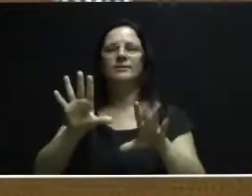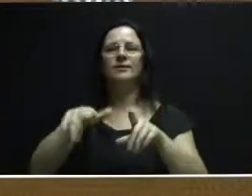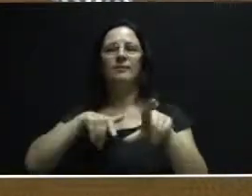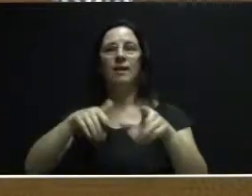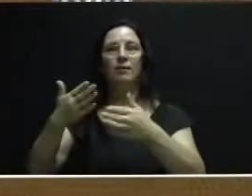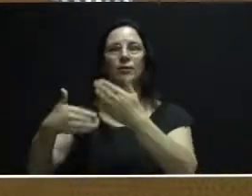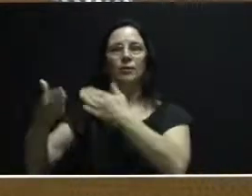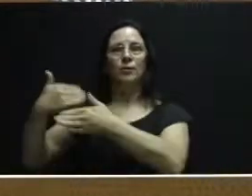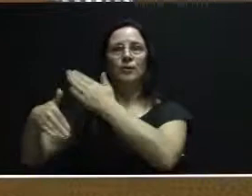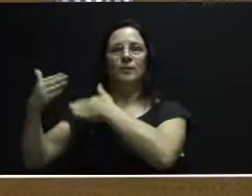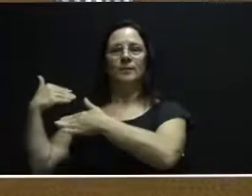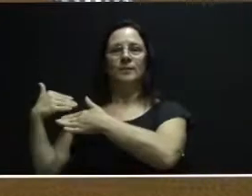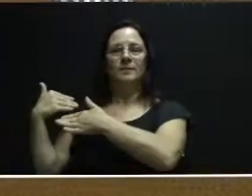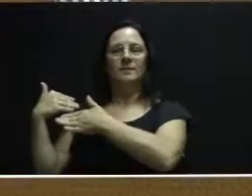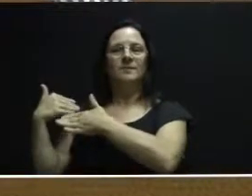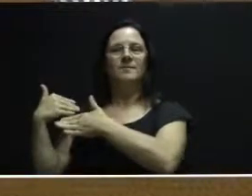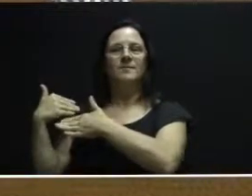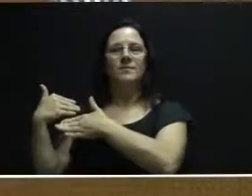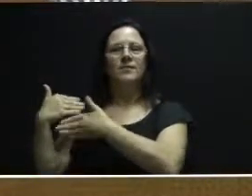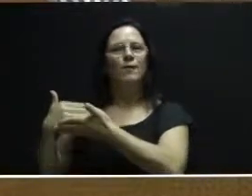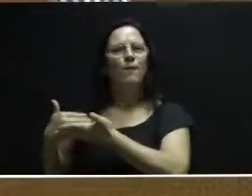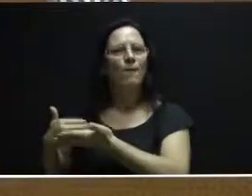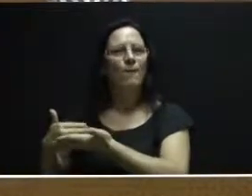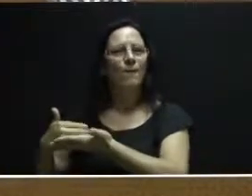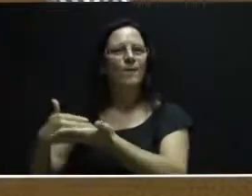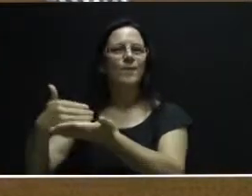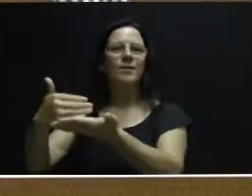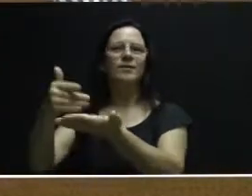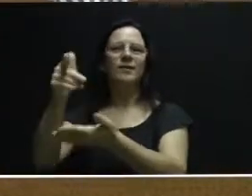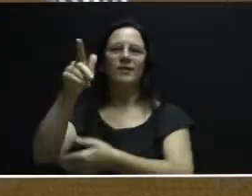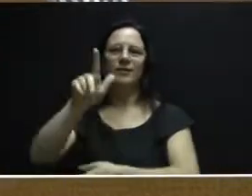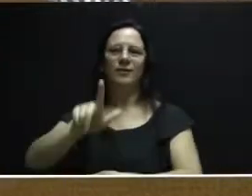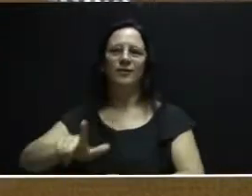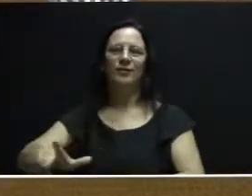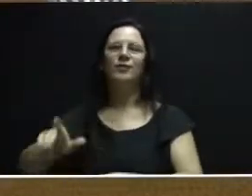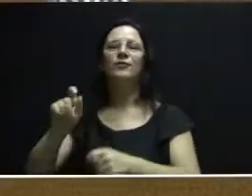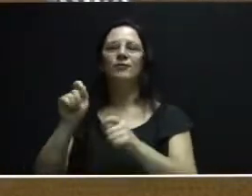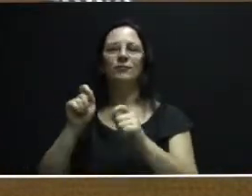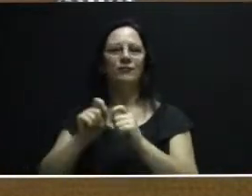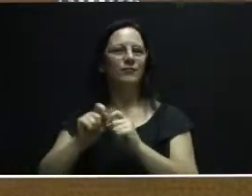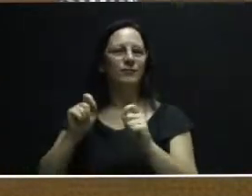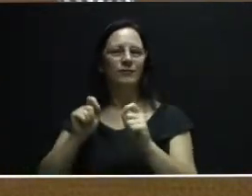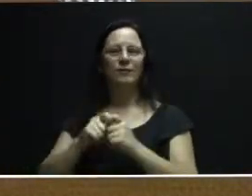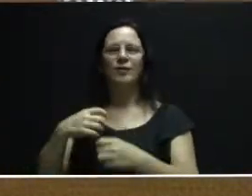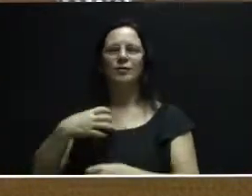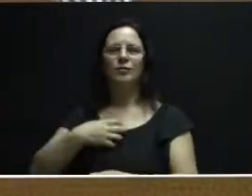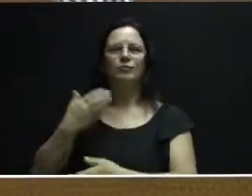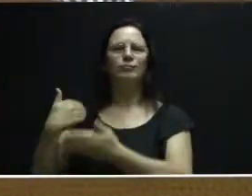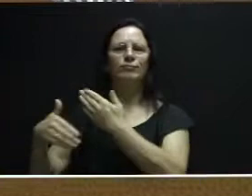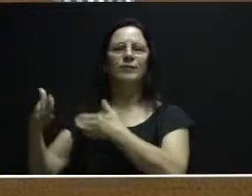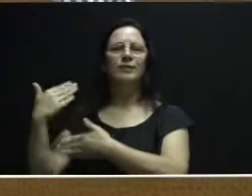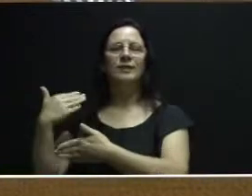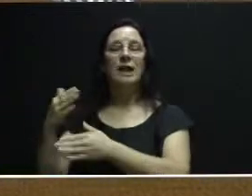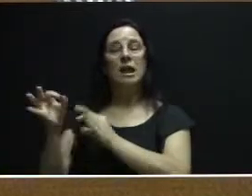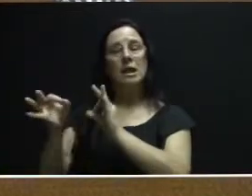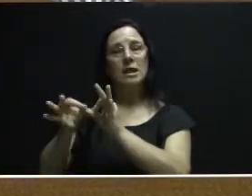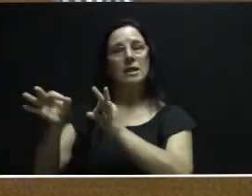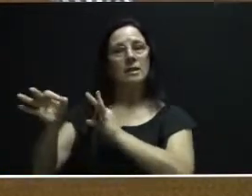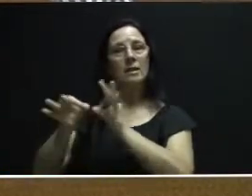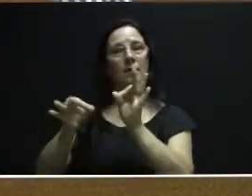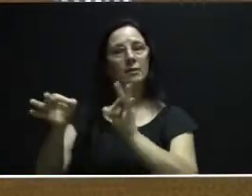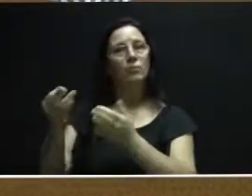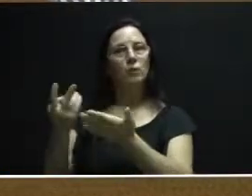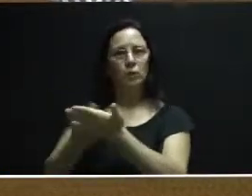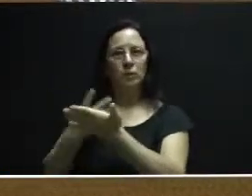voltar atrás e começar tudo outra vez, eu faria do mesmo jeito e acertaria algumas coisas que eu